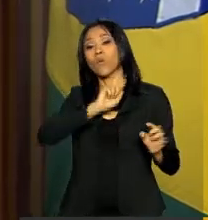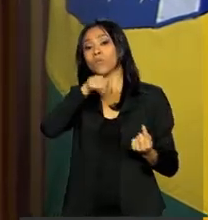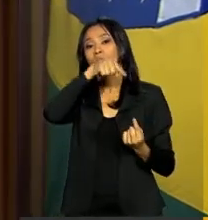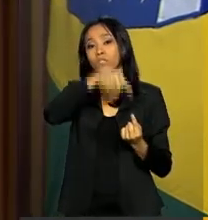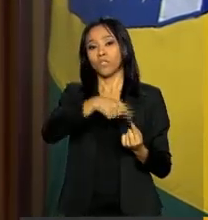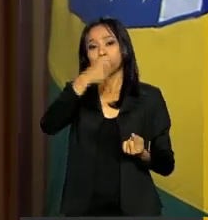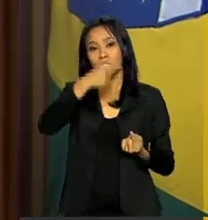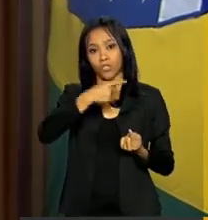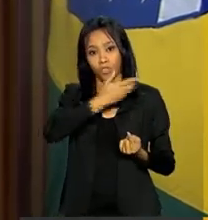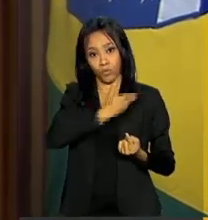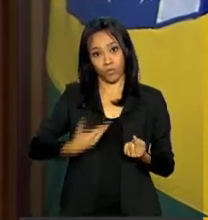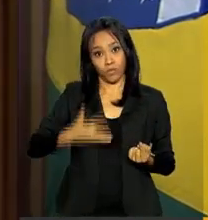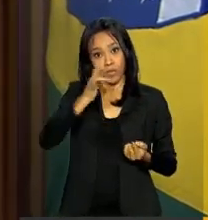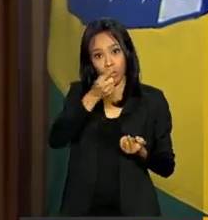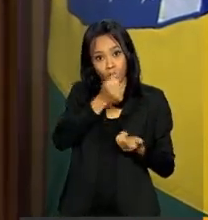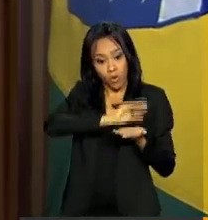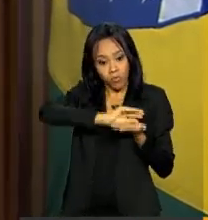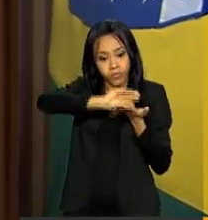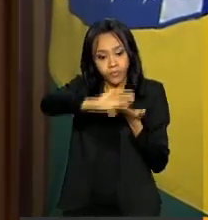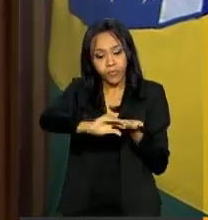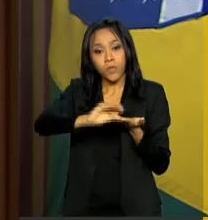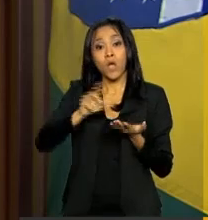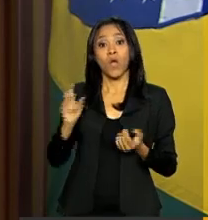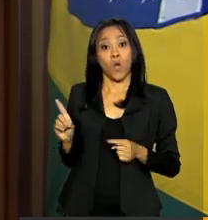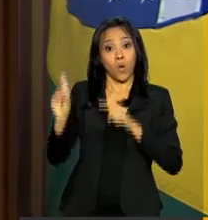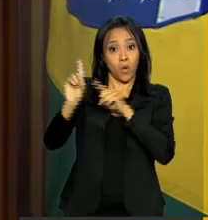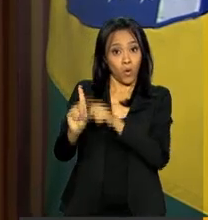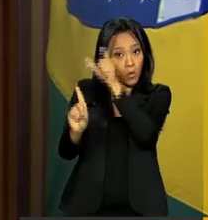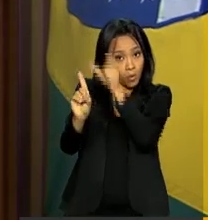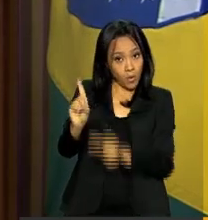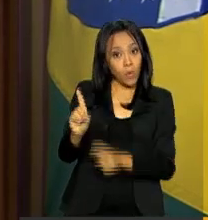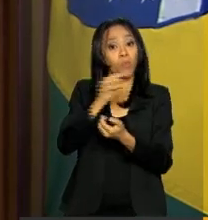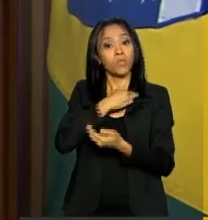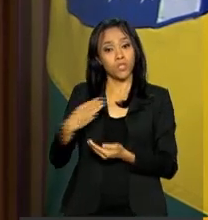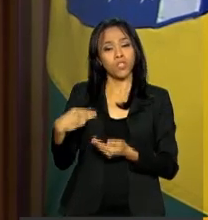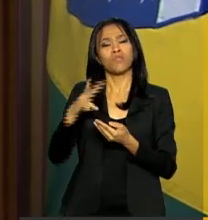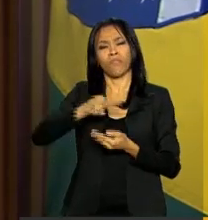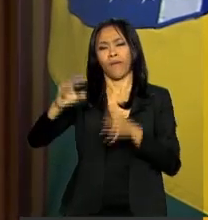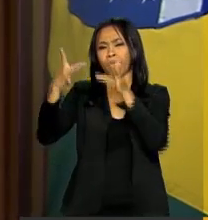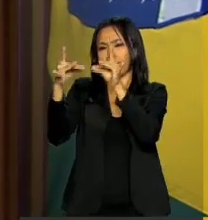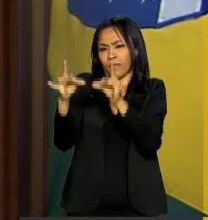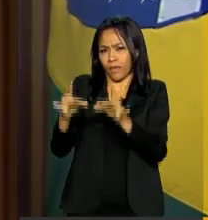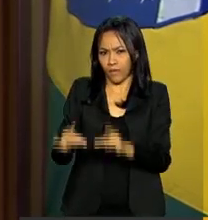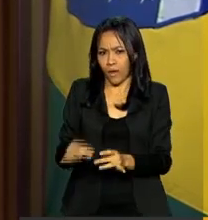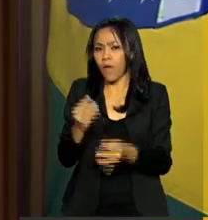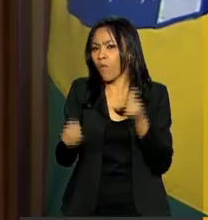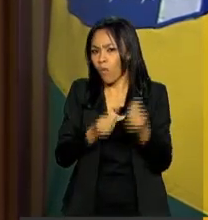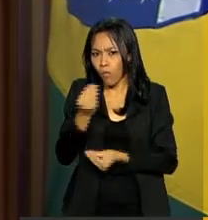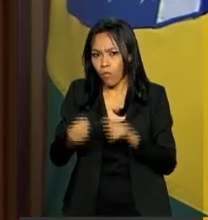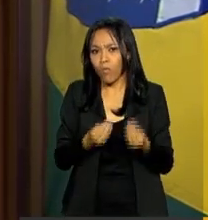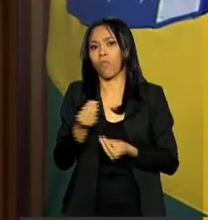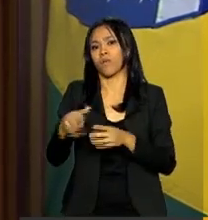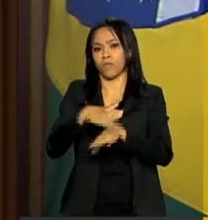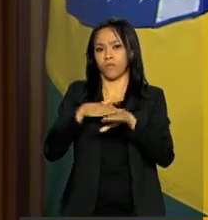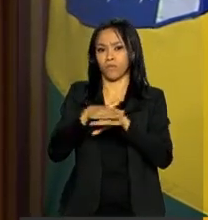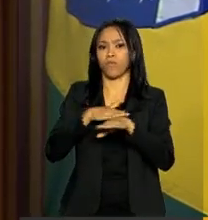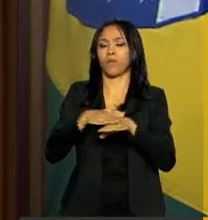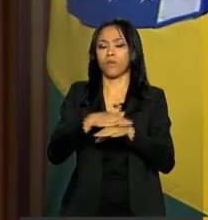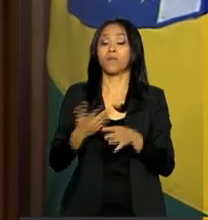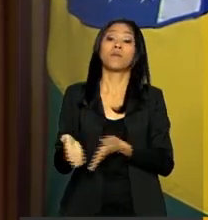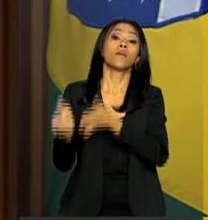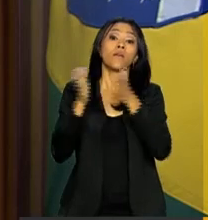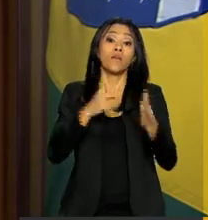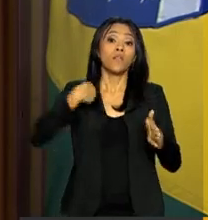é o joão lima detalhará esta essa hipótese nós podemos ajudar a financiar os